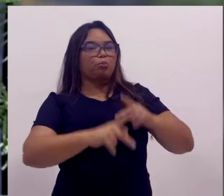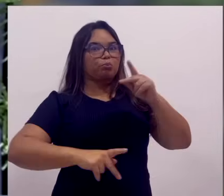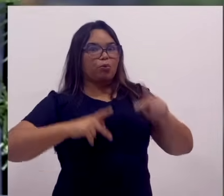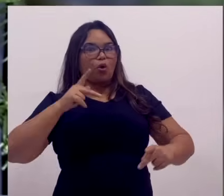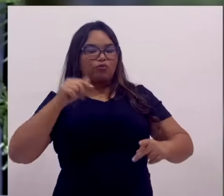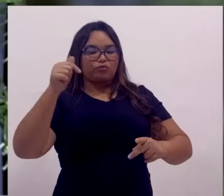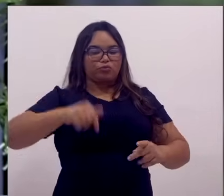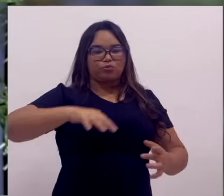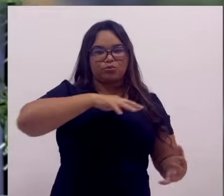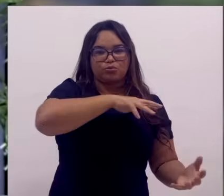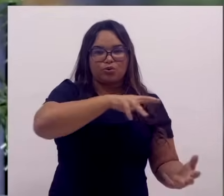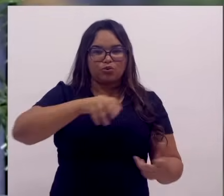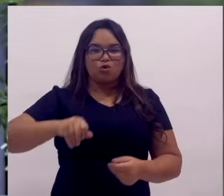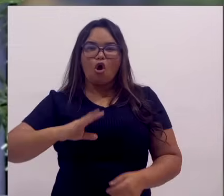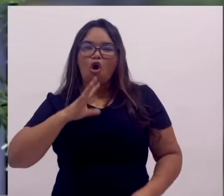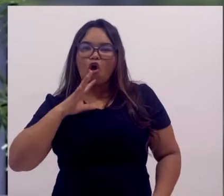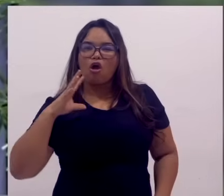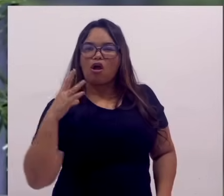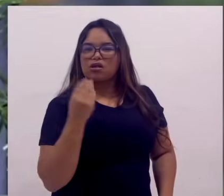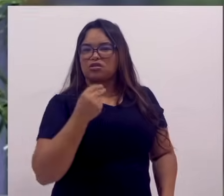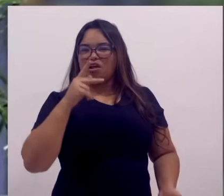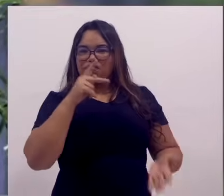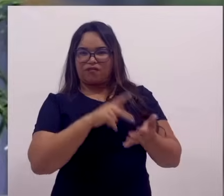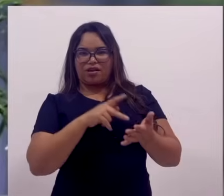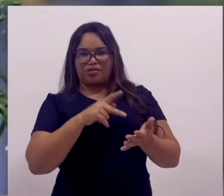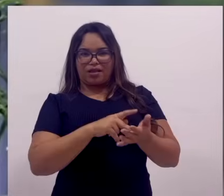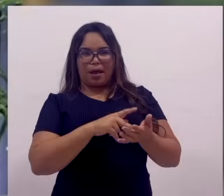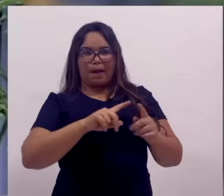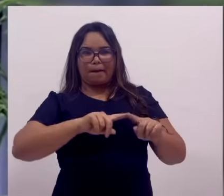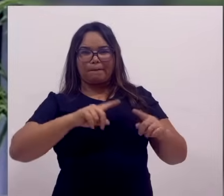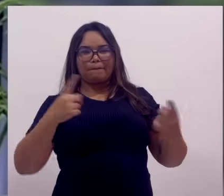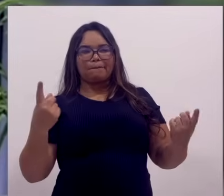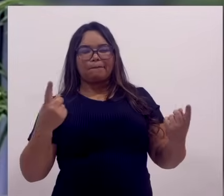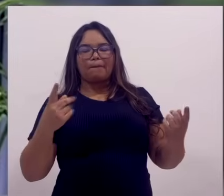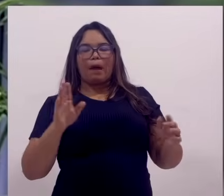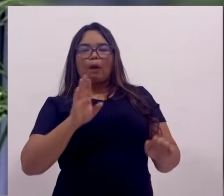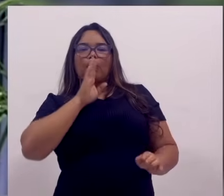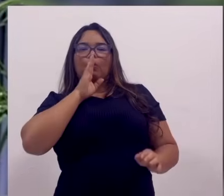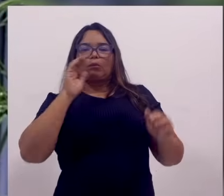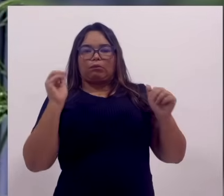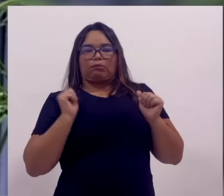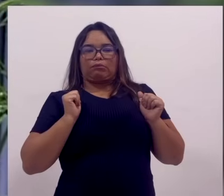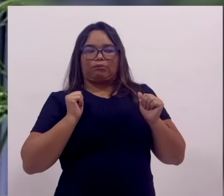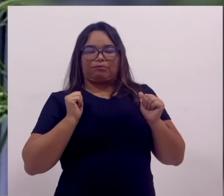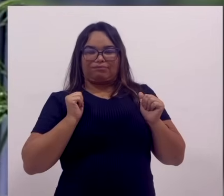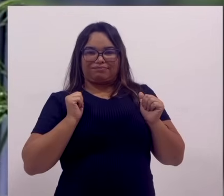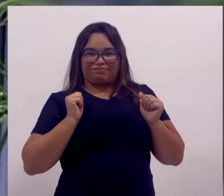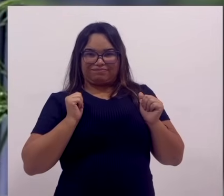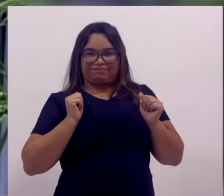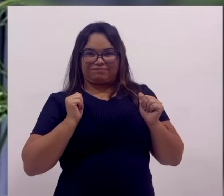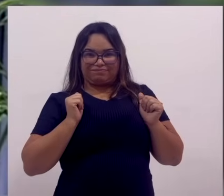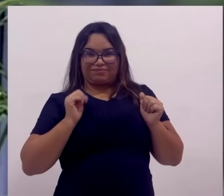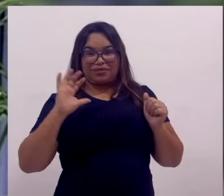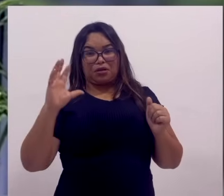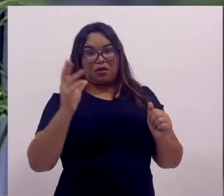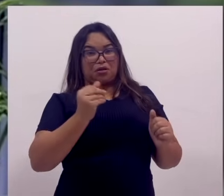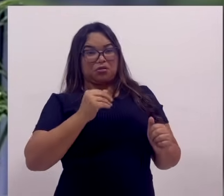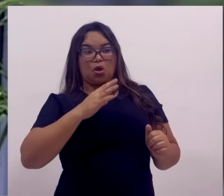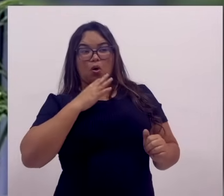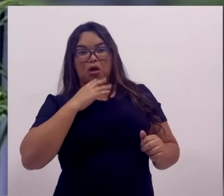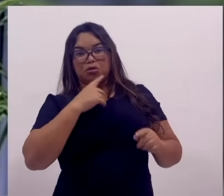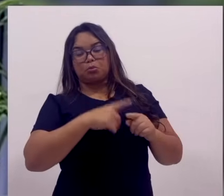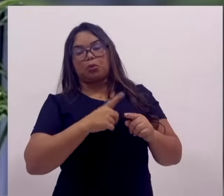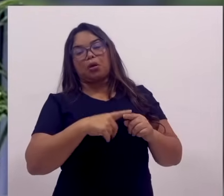dizer que há um povo nesta terra que tem um conhecimento da verdade, mas eles ainda não são conhecidos por partilhar